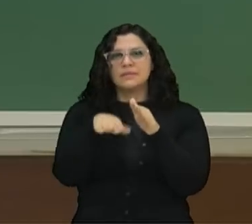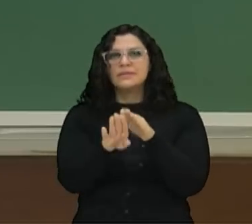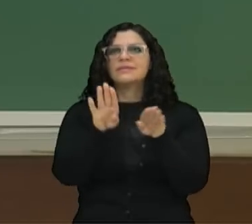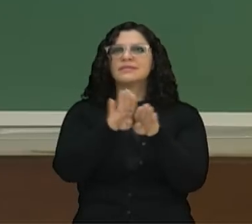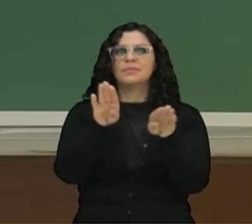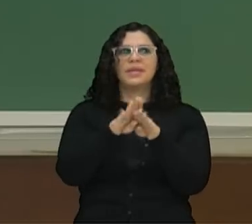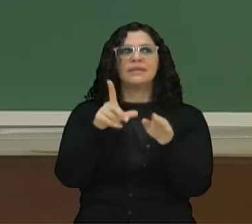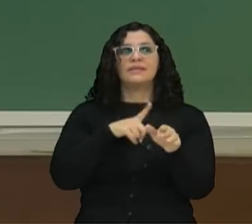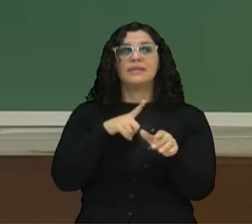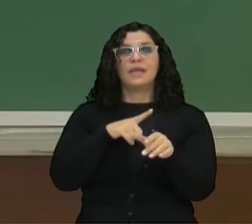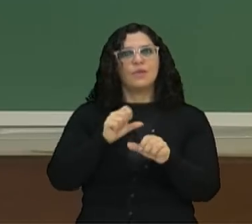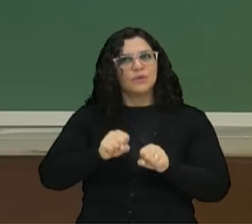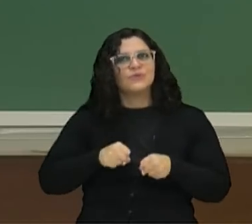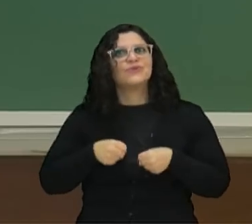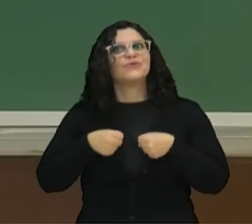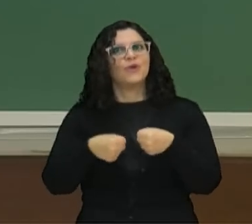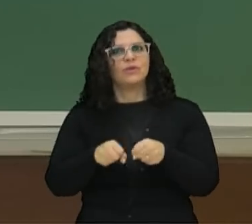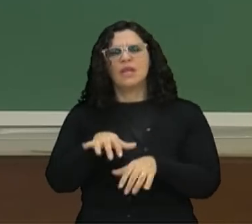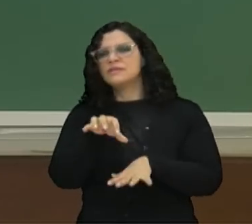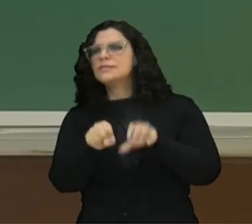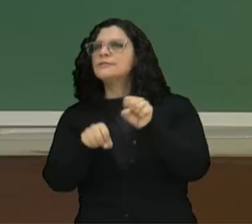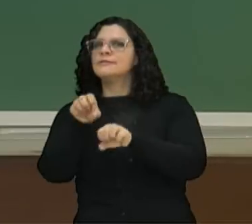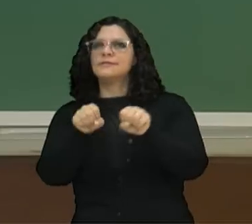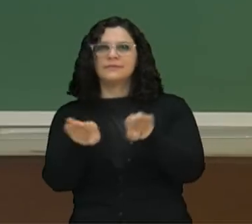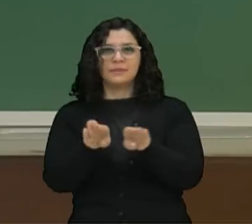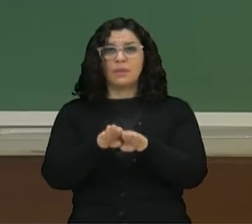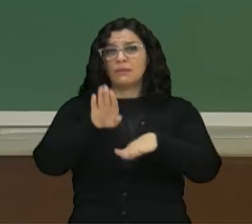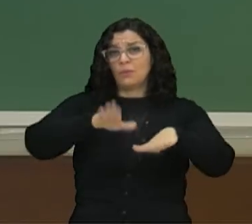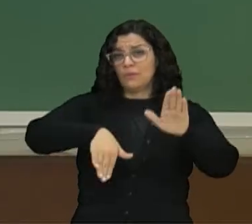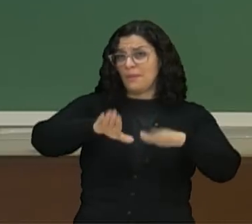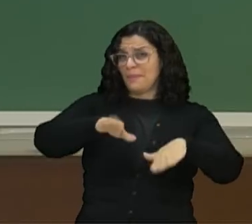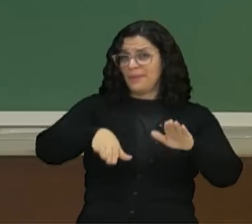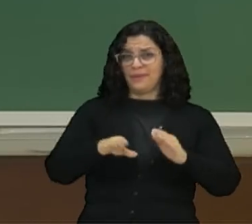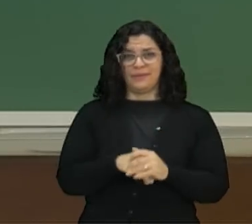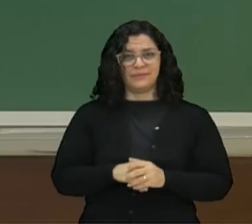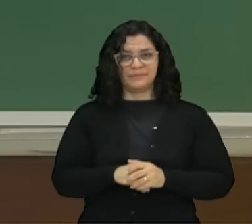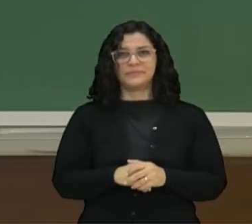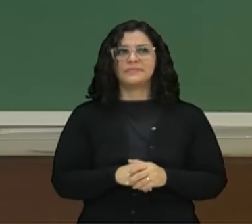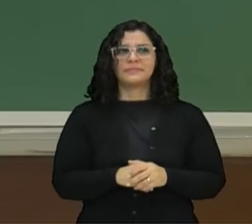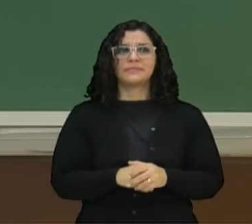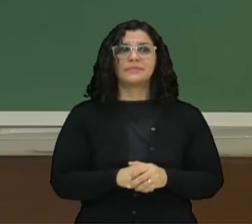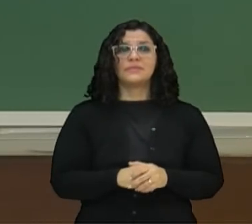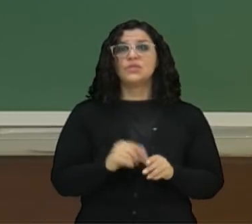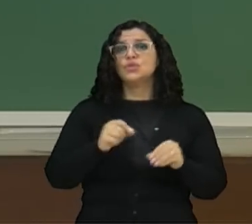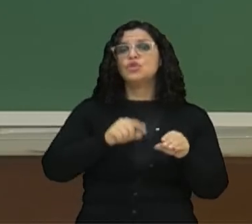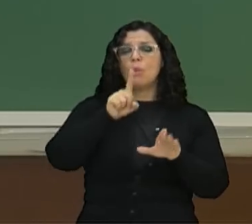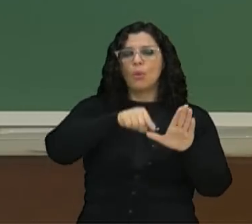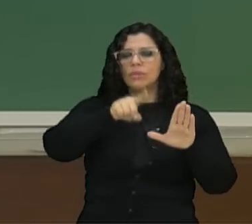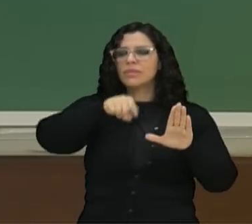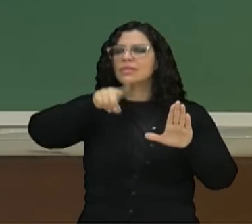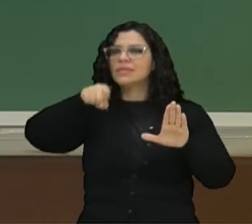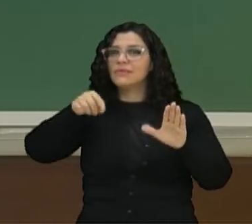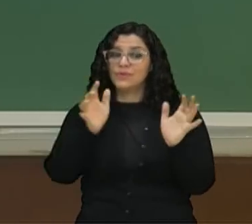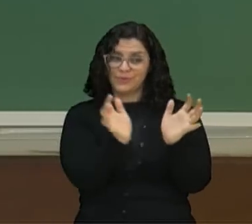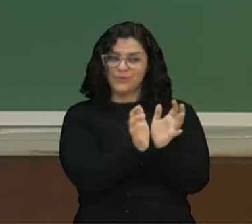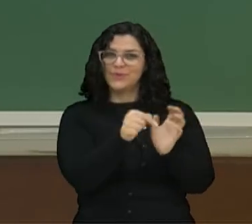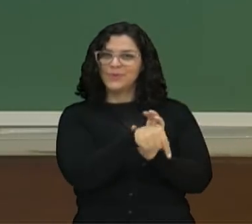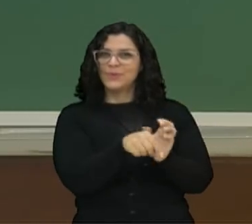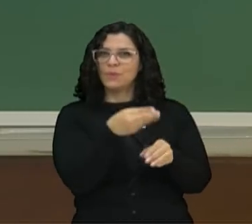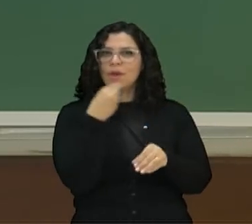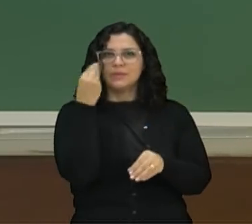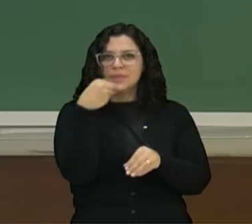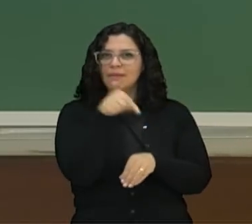se subir, né? Escalar um pouquinho. Então, depende muito do nível, né? Daquele grupo,